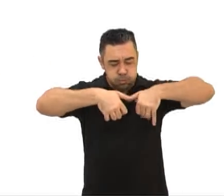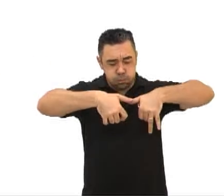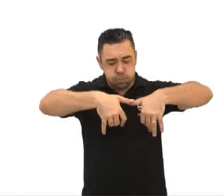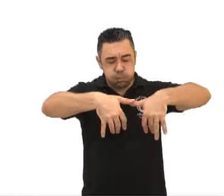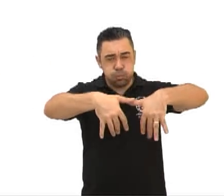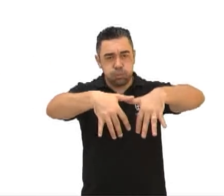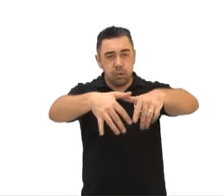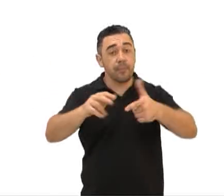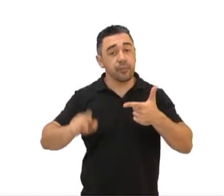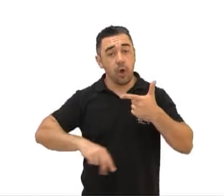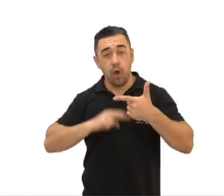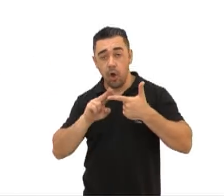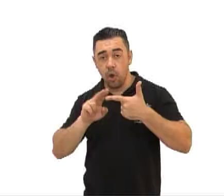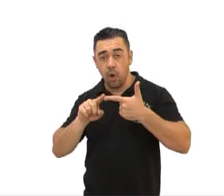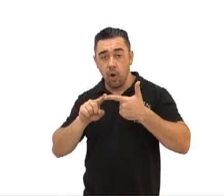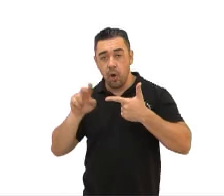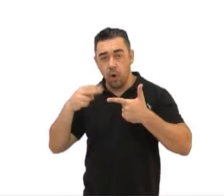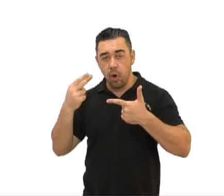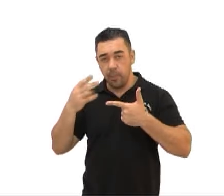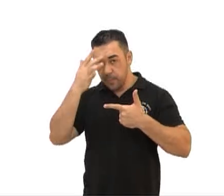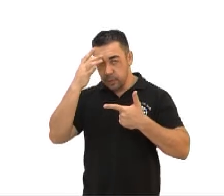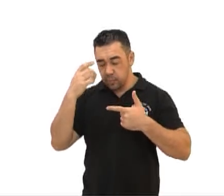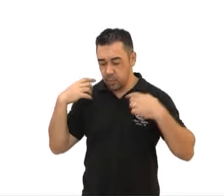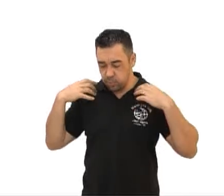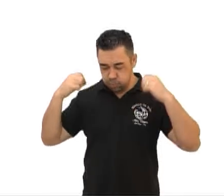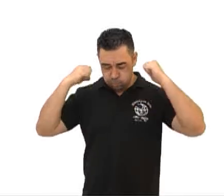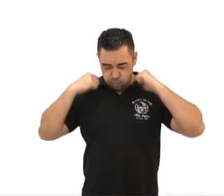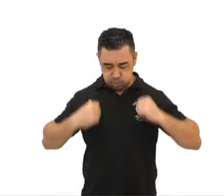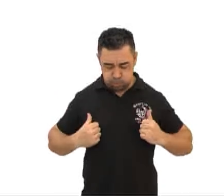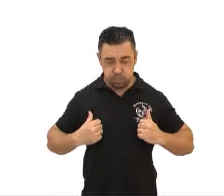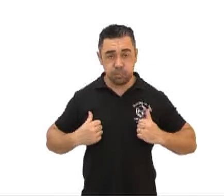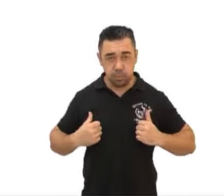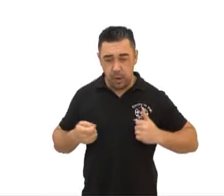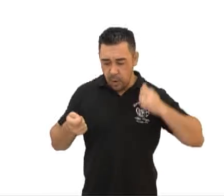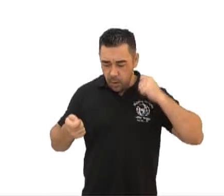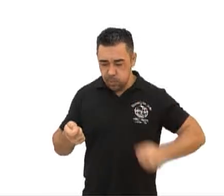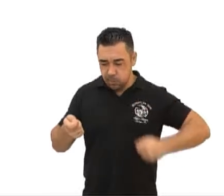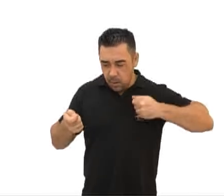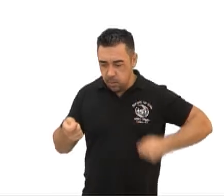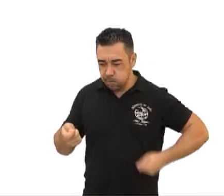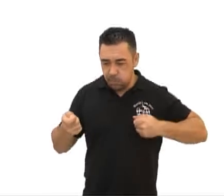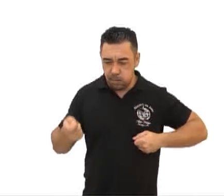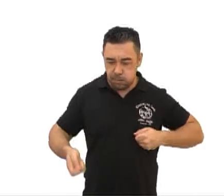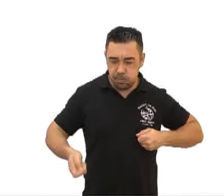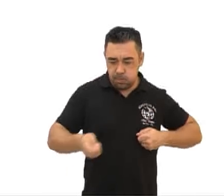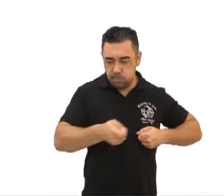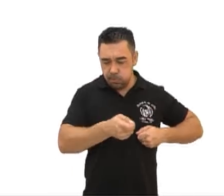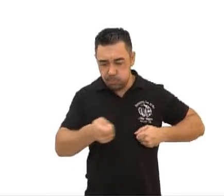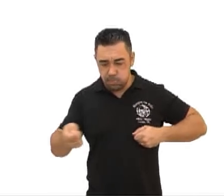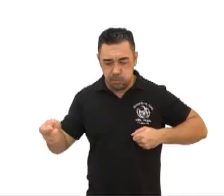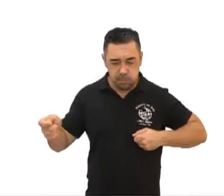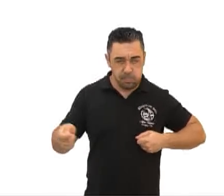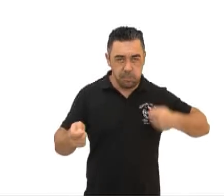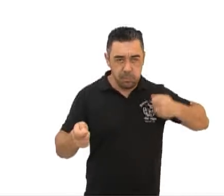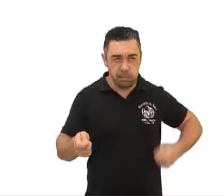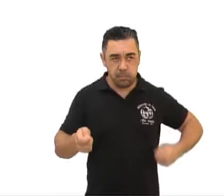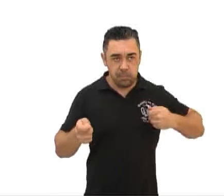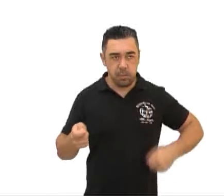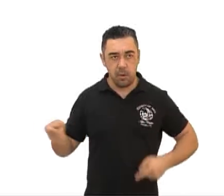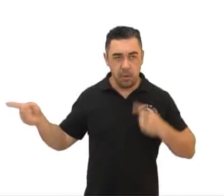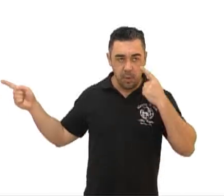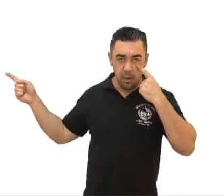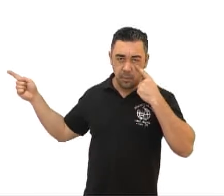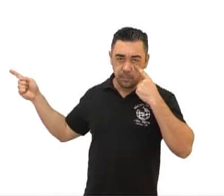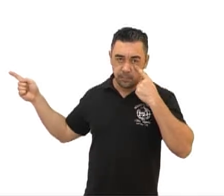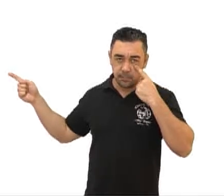que eu coloco o agrotóxico na plantação. Então, a gente tem um exemplo aqui utilizando o avião e nós temos um exemplo, né, aqui